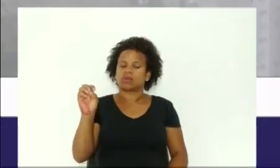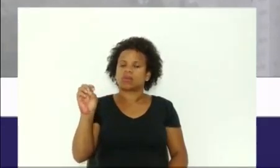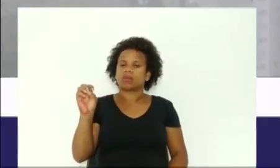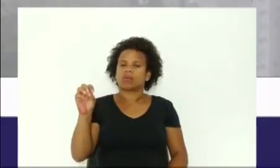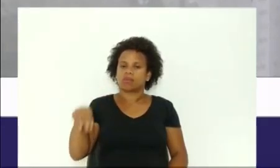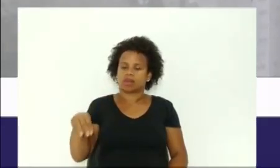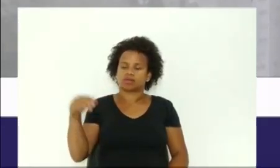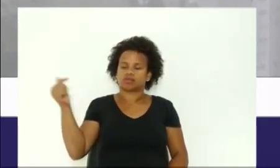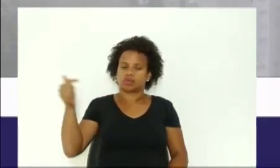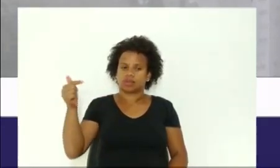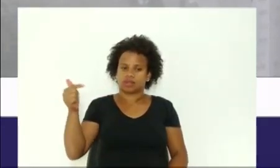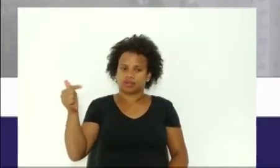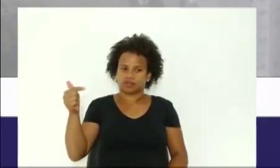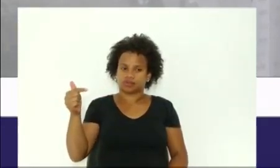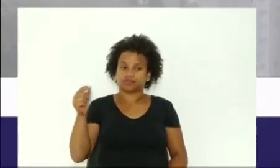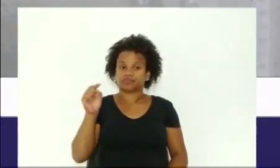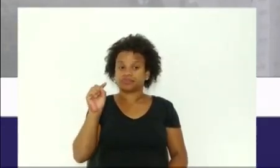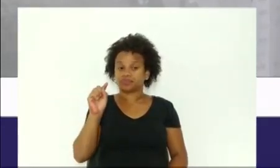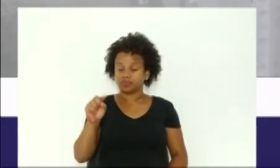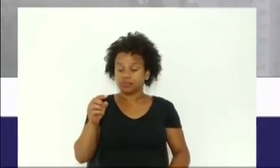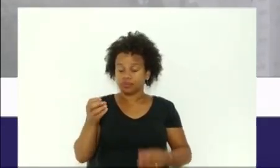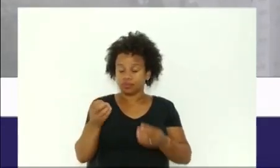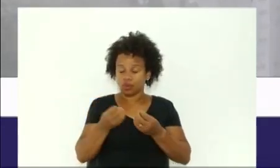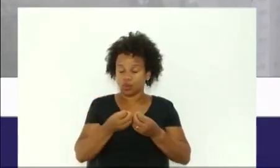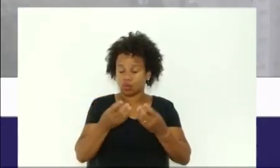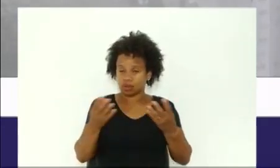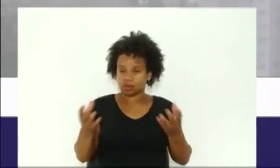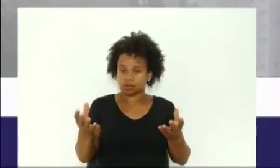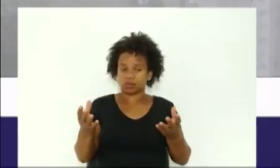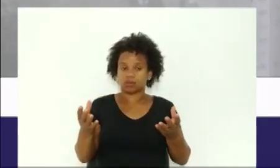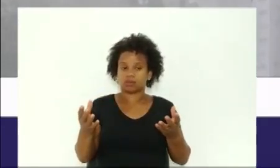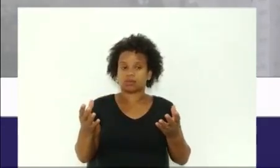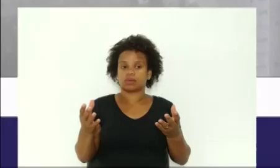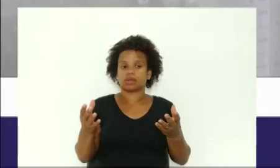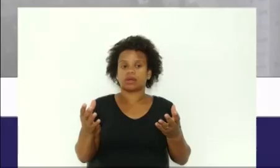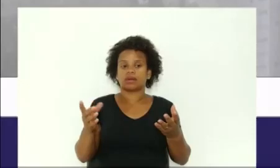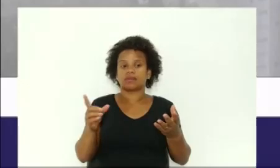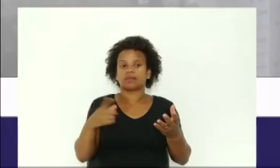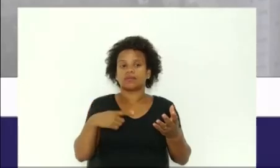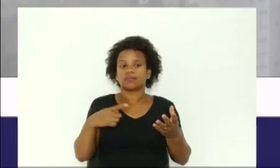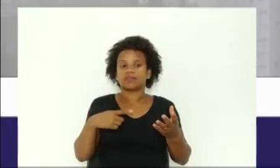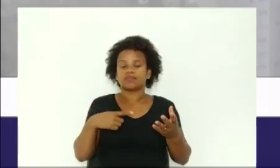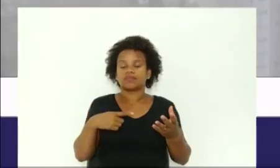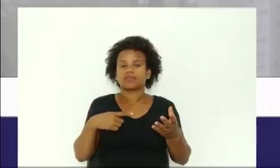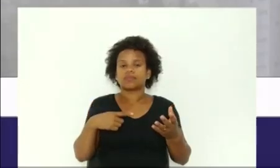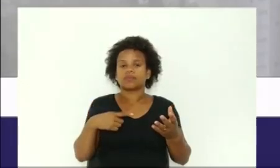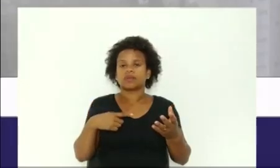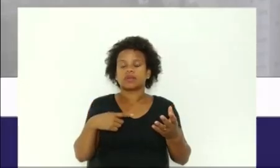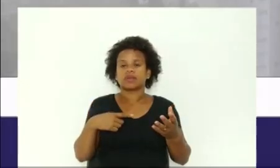Essa doação, ela está condicionada a uma contrapartida